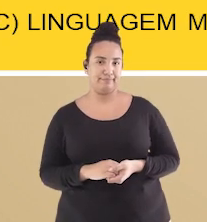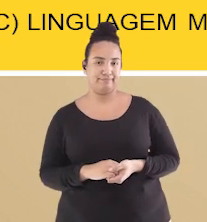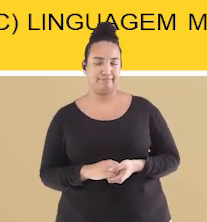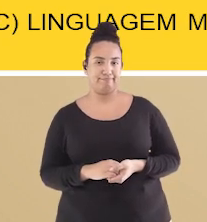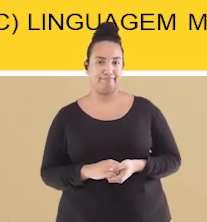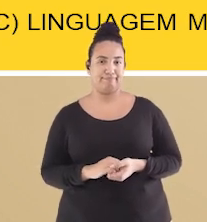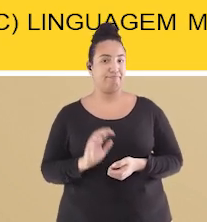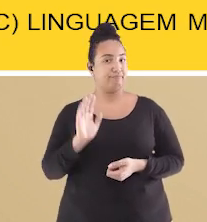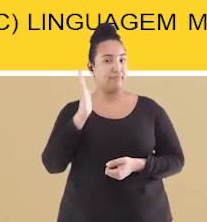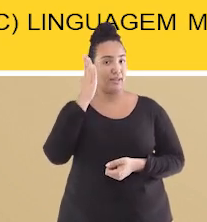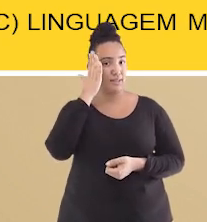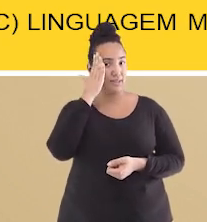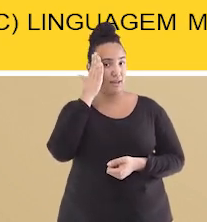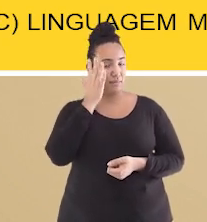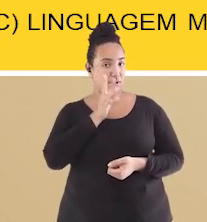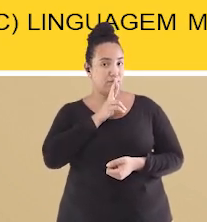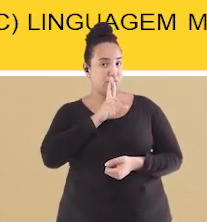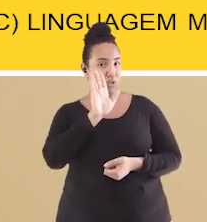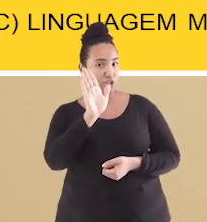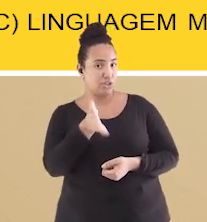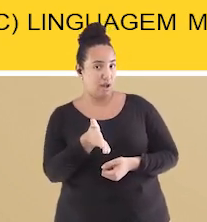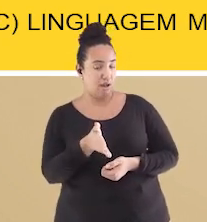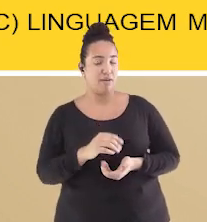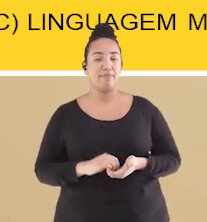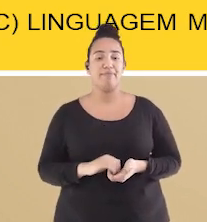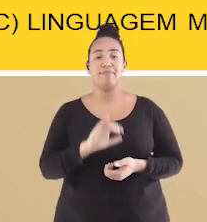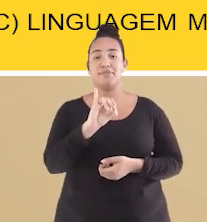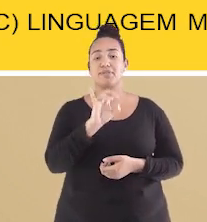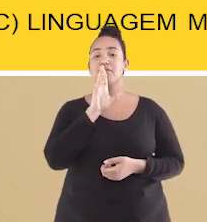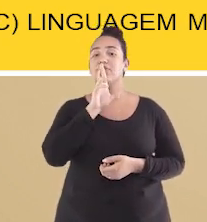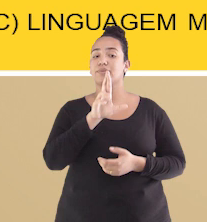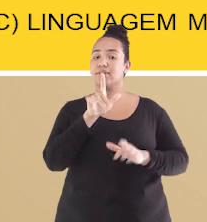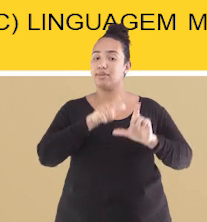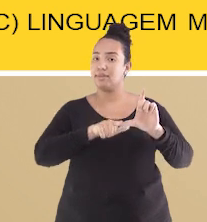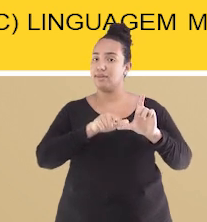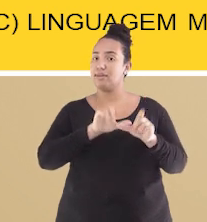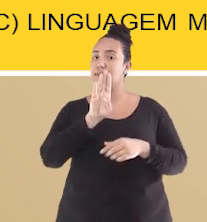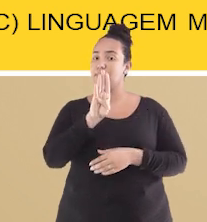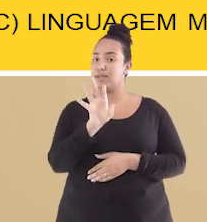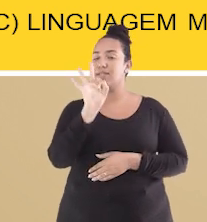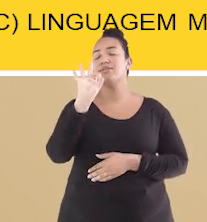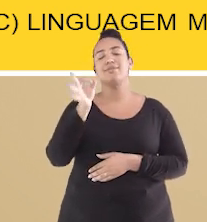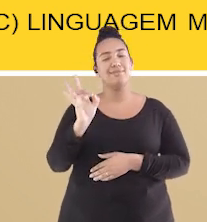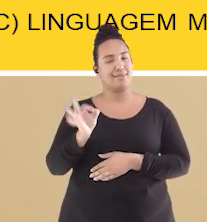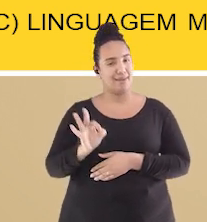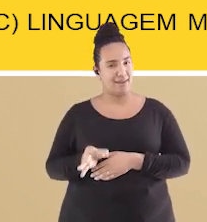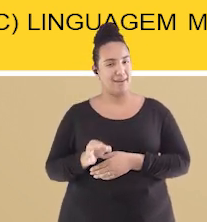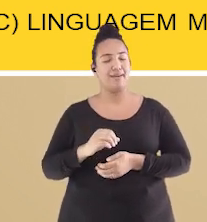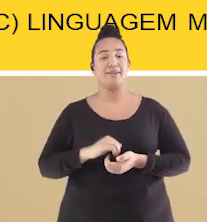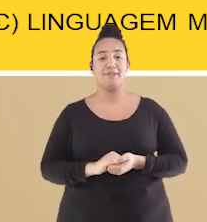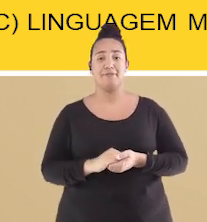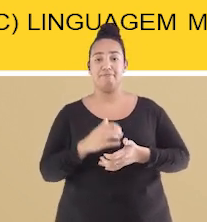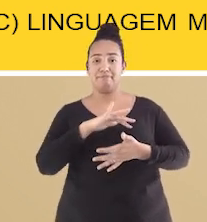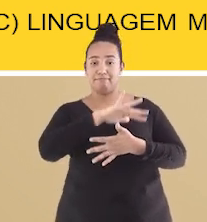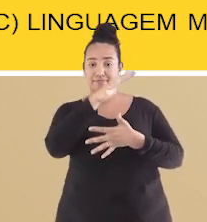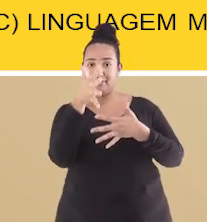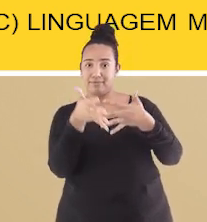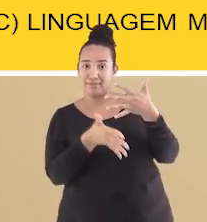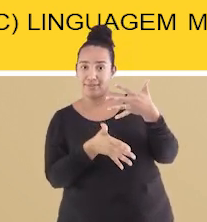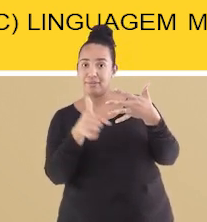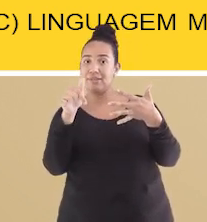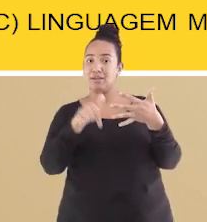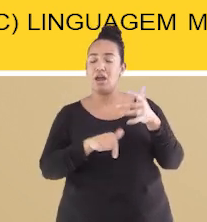Já chegaram a uma resposta? Quem respondeu a letra B acertou. A linguagem de sinais,